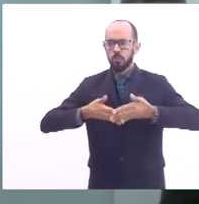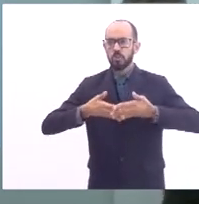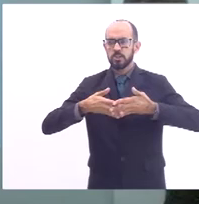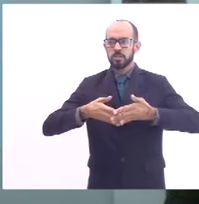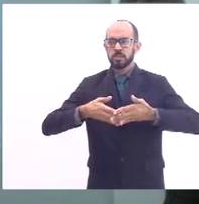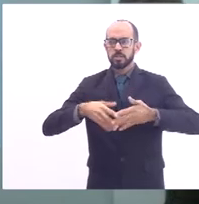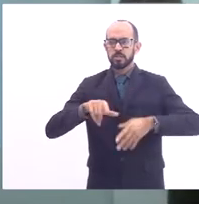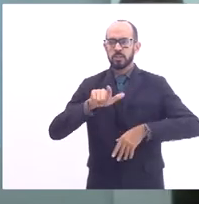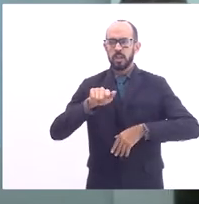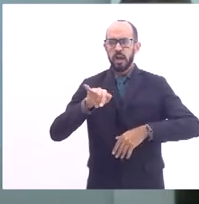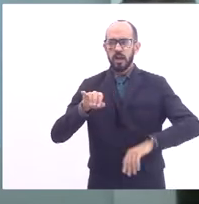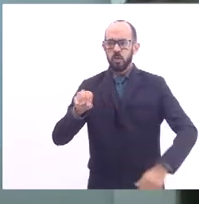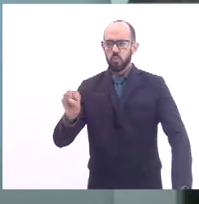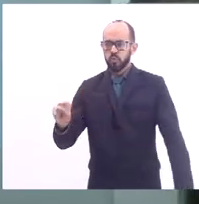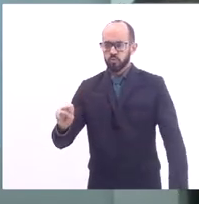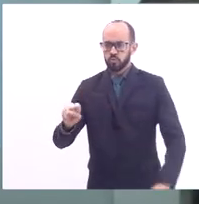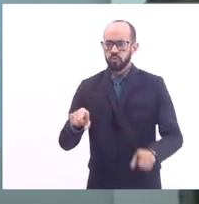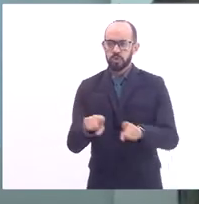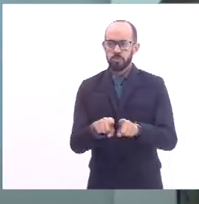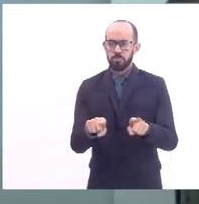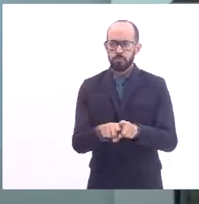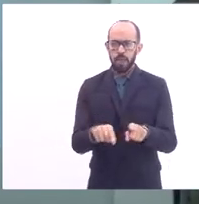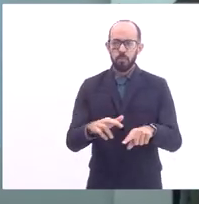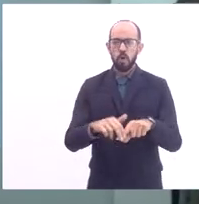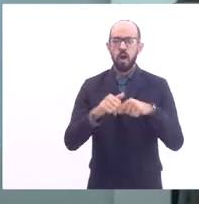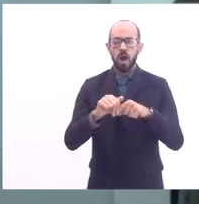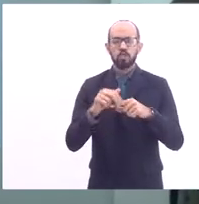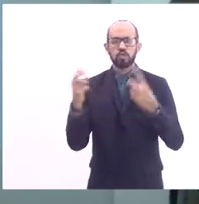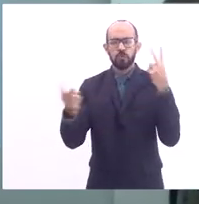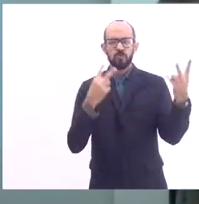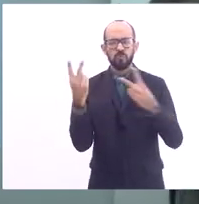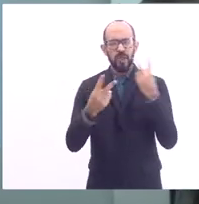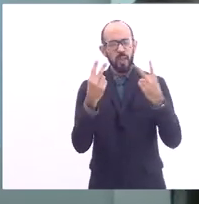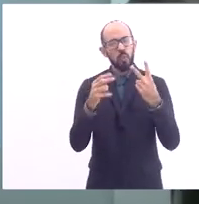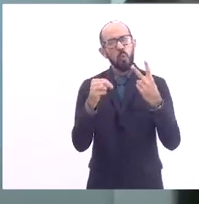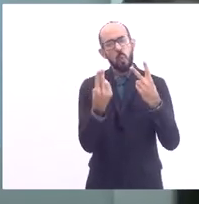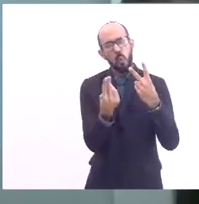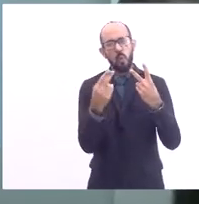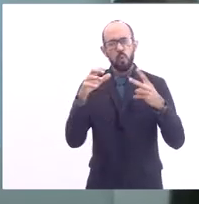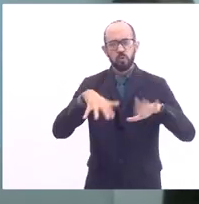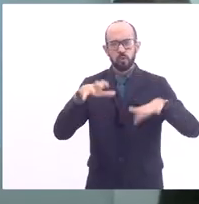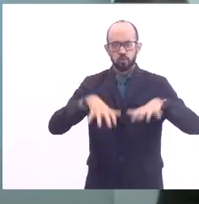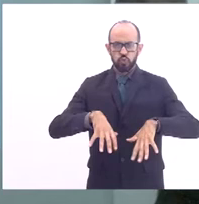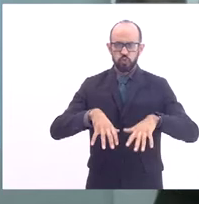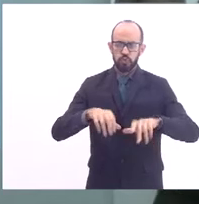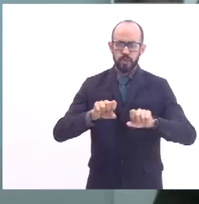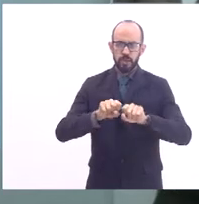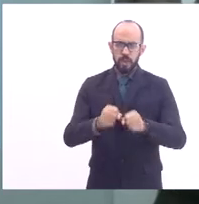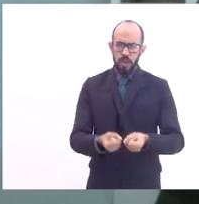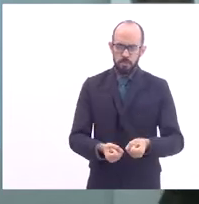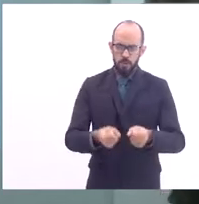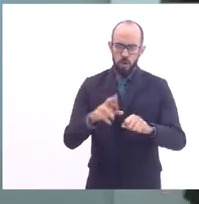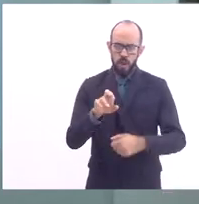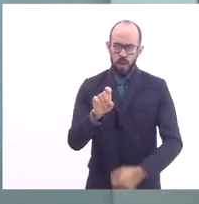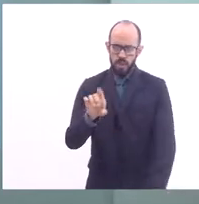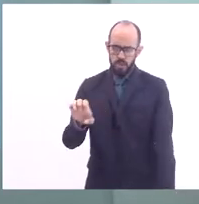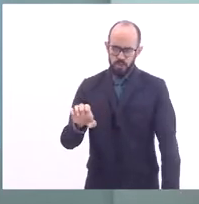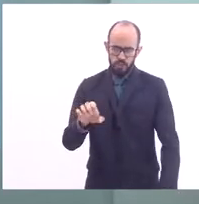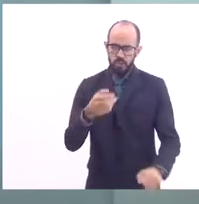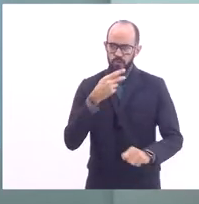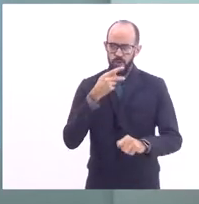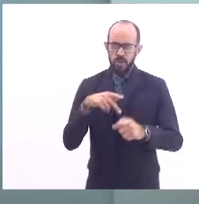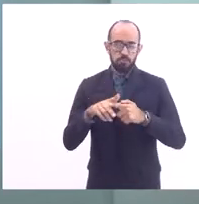né, onde, aí, devido às fortes chuvas e ventos, também impactou bastante a nossa rede, né? Então, aqui, nós não estamos nem falando